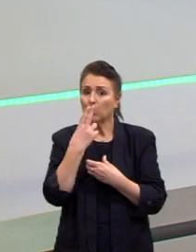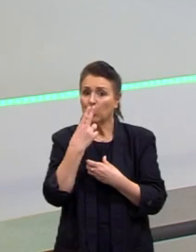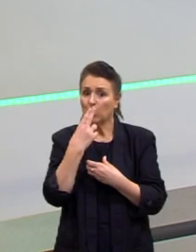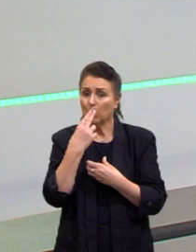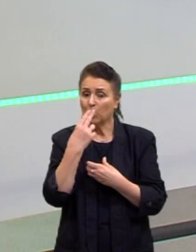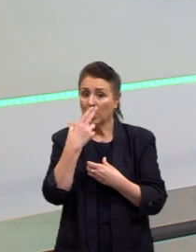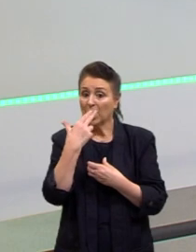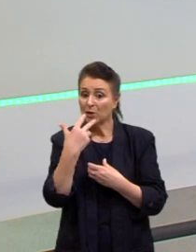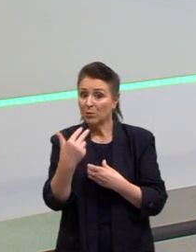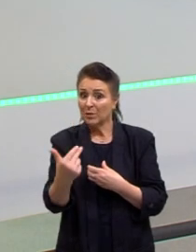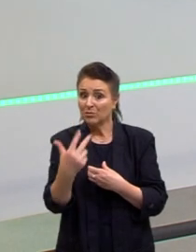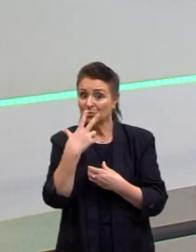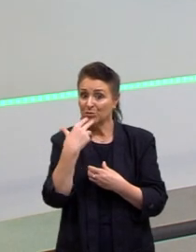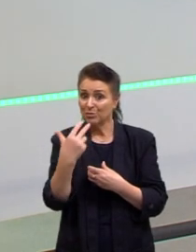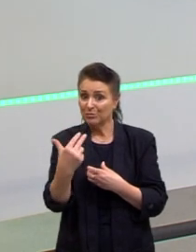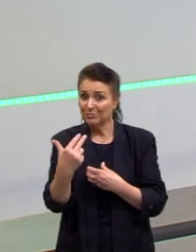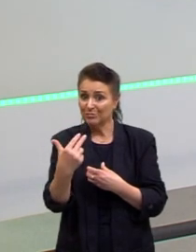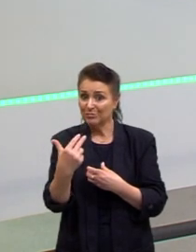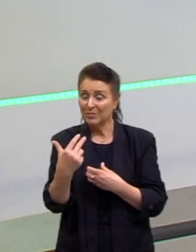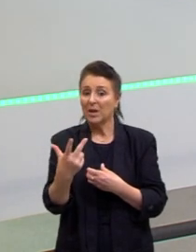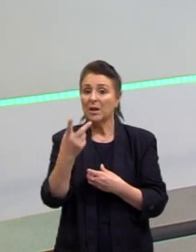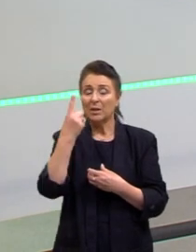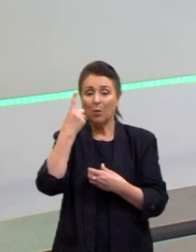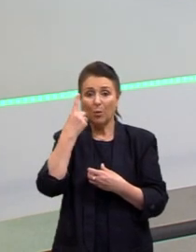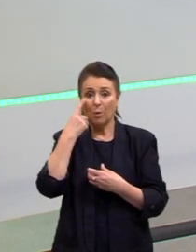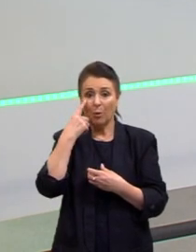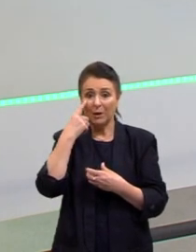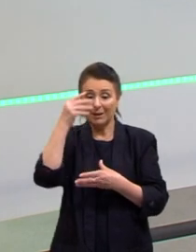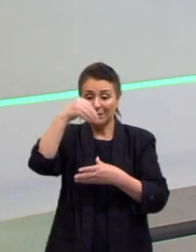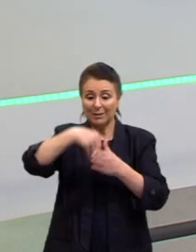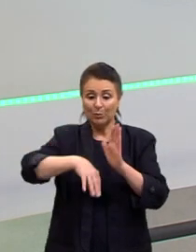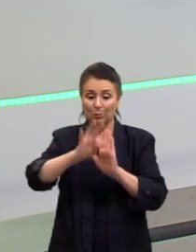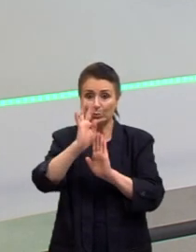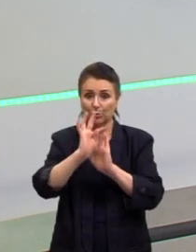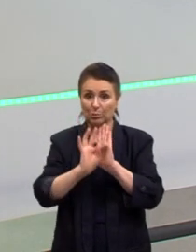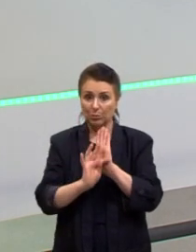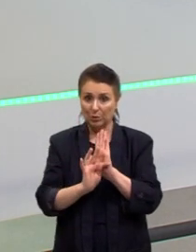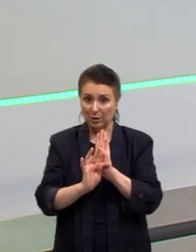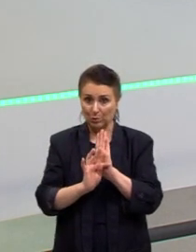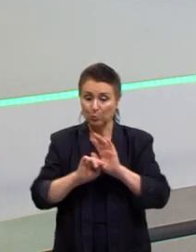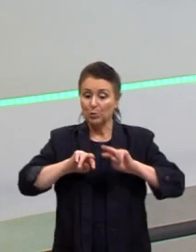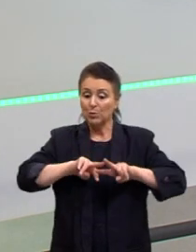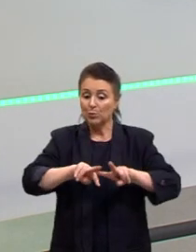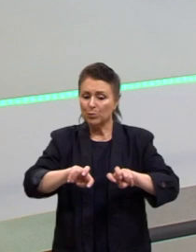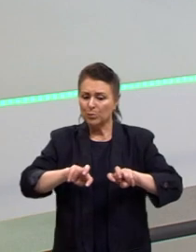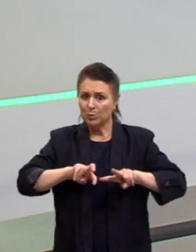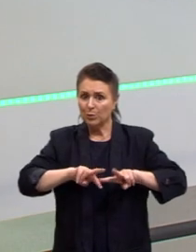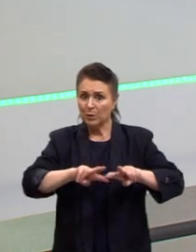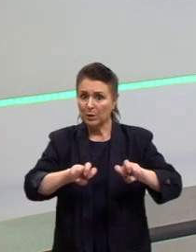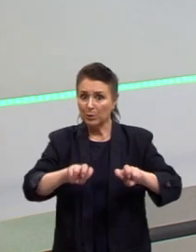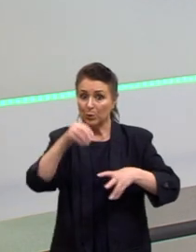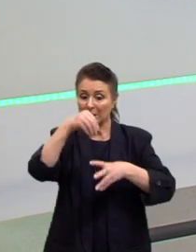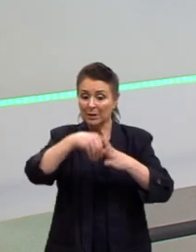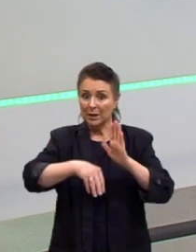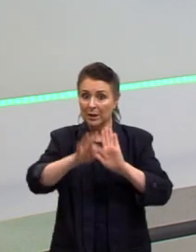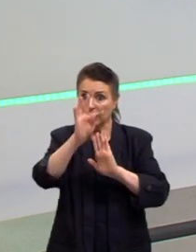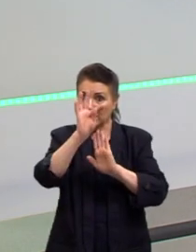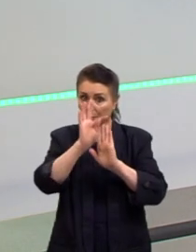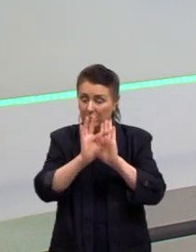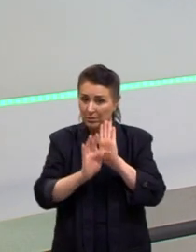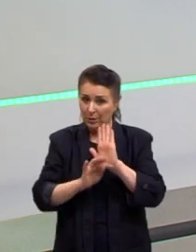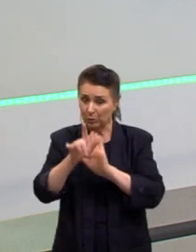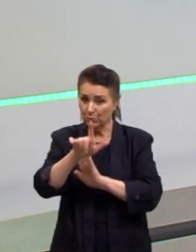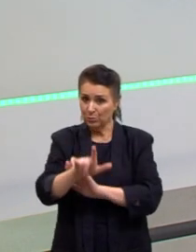agora dentro do texto explorando explorando a